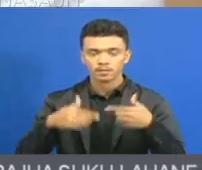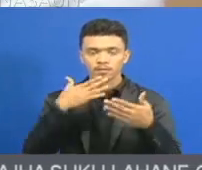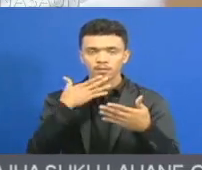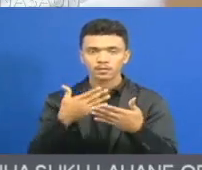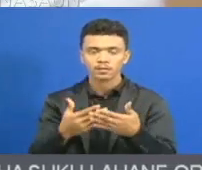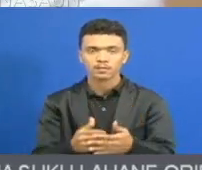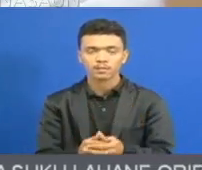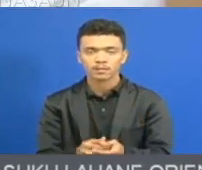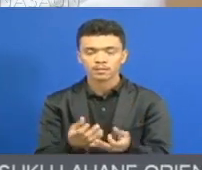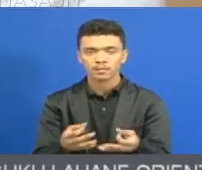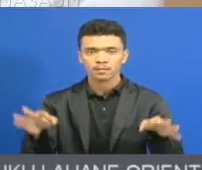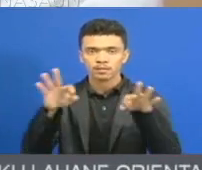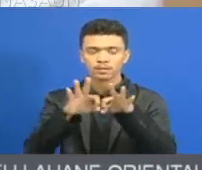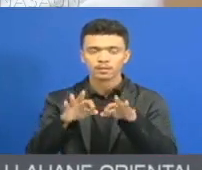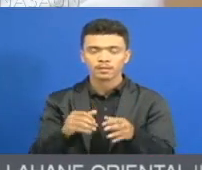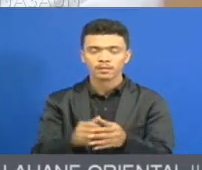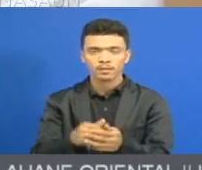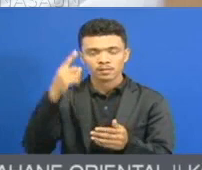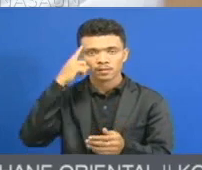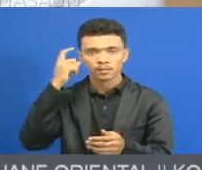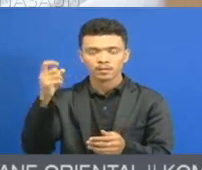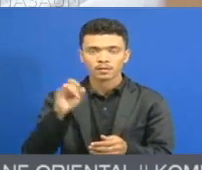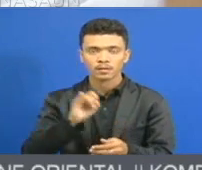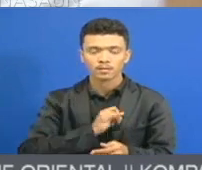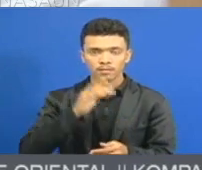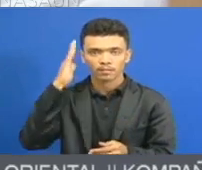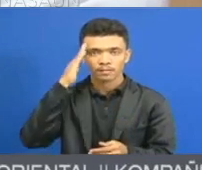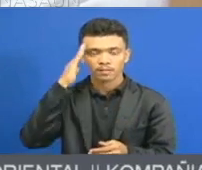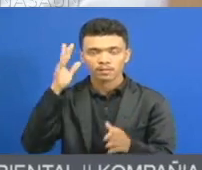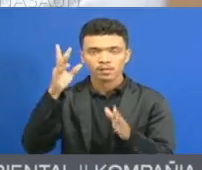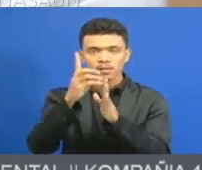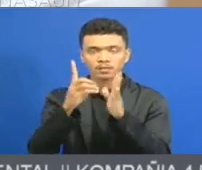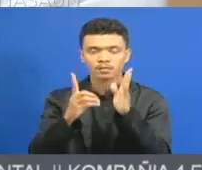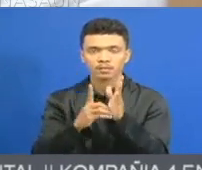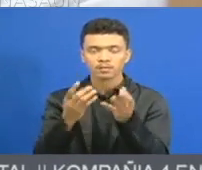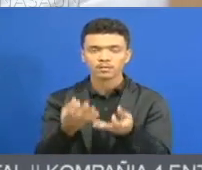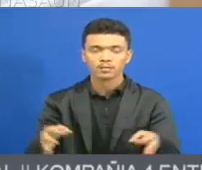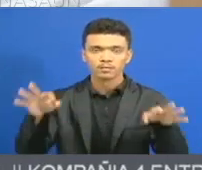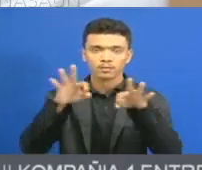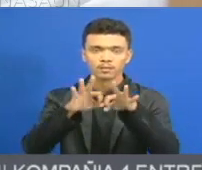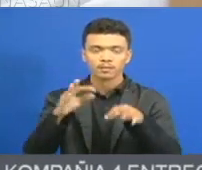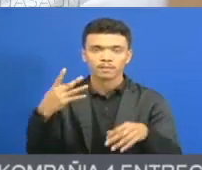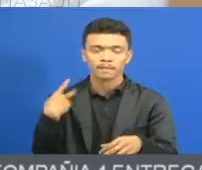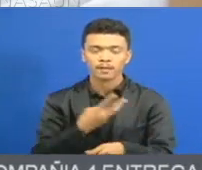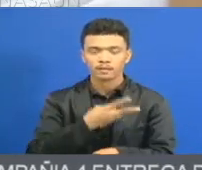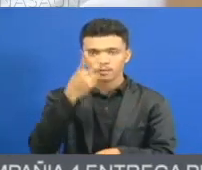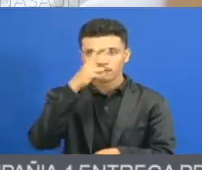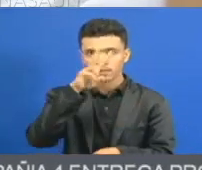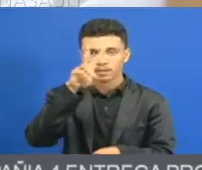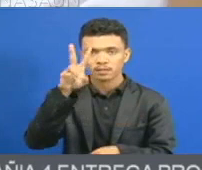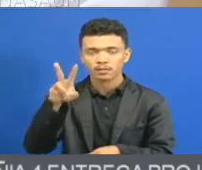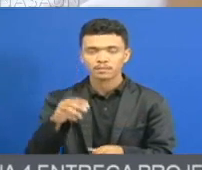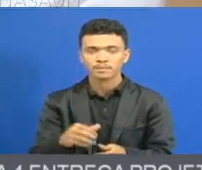coisa importante. Também, a gente dar os meios importantes, a mim se fazer, a mim se ir